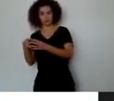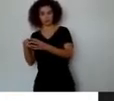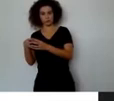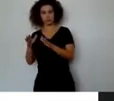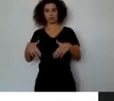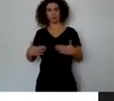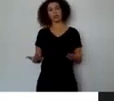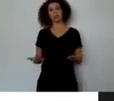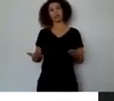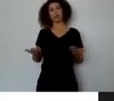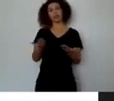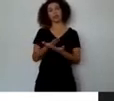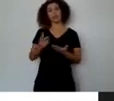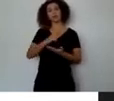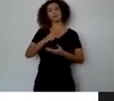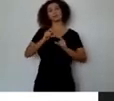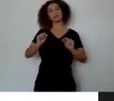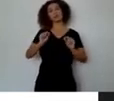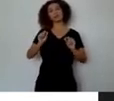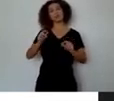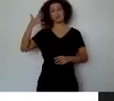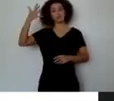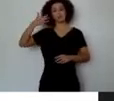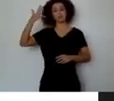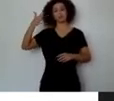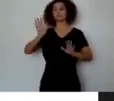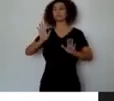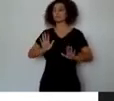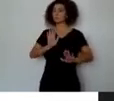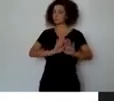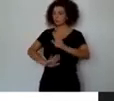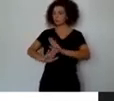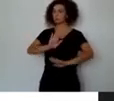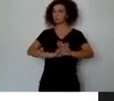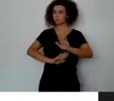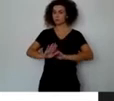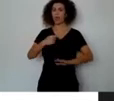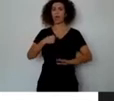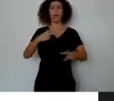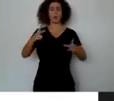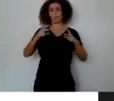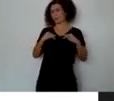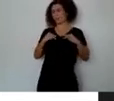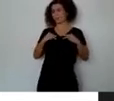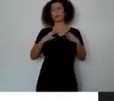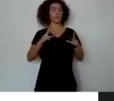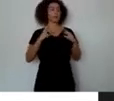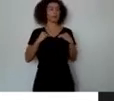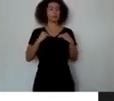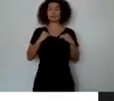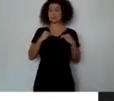eu acho que hoje existe um discurso muito perigoso, que é o da meritocracia, que vai justamente nesse